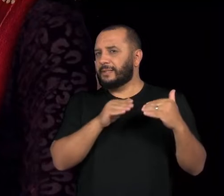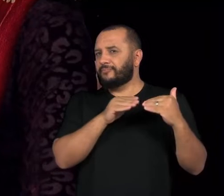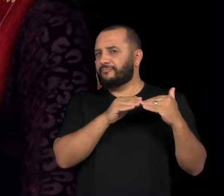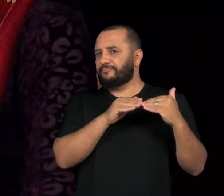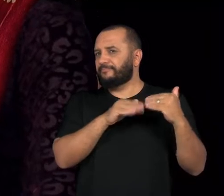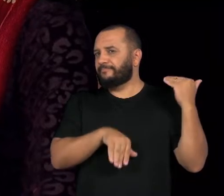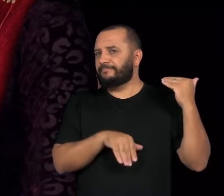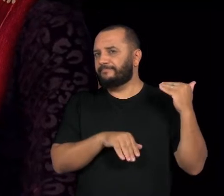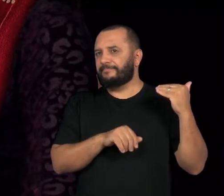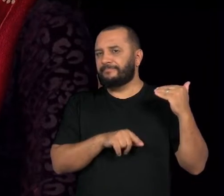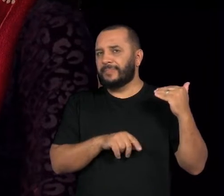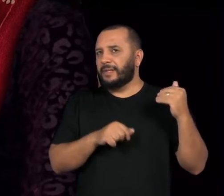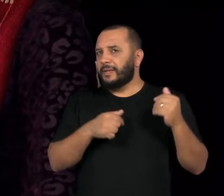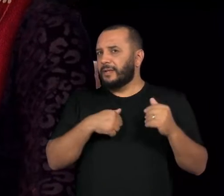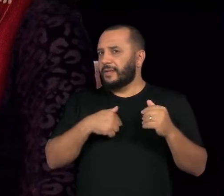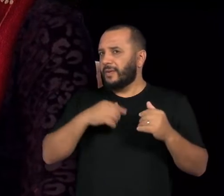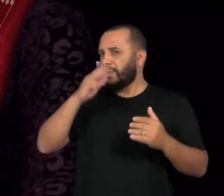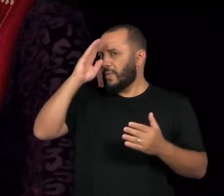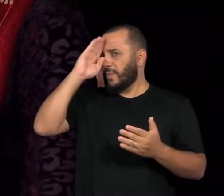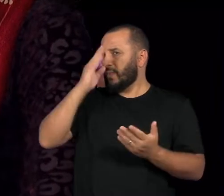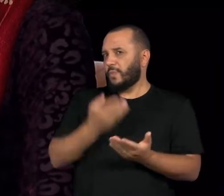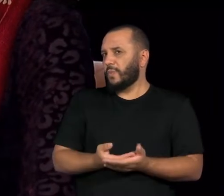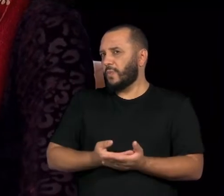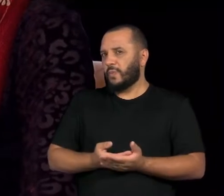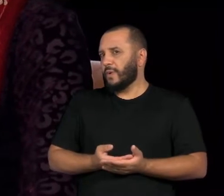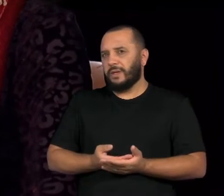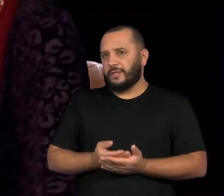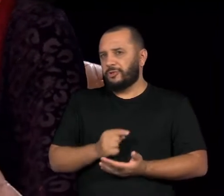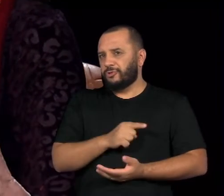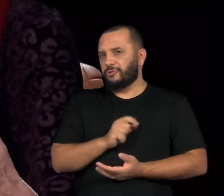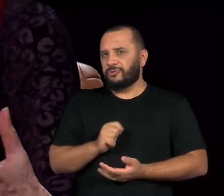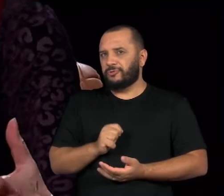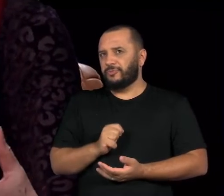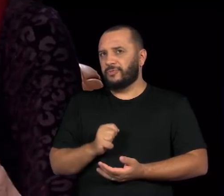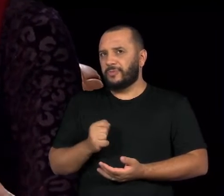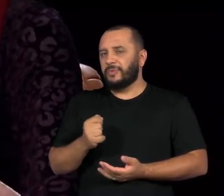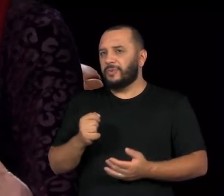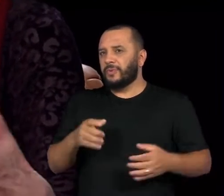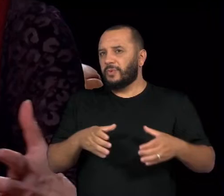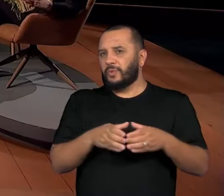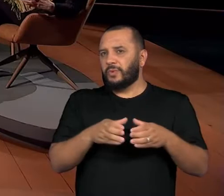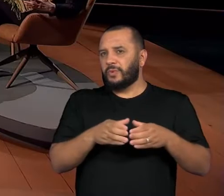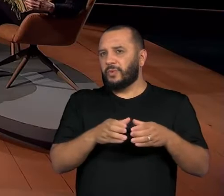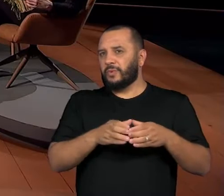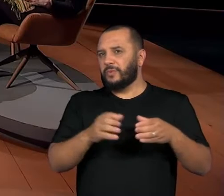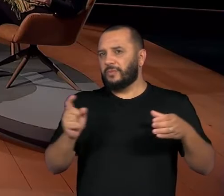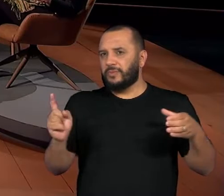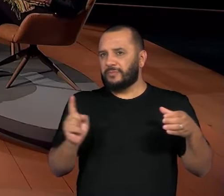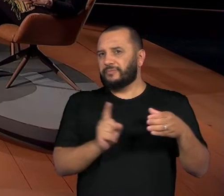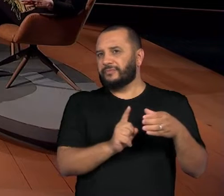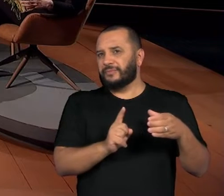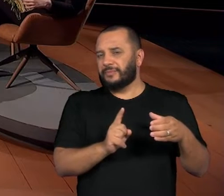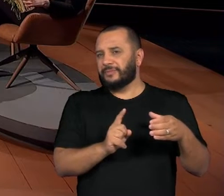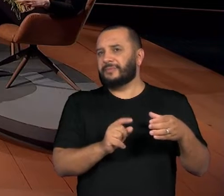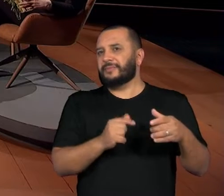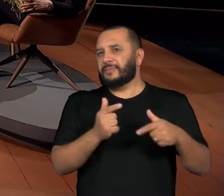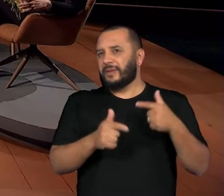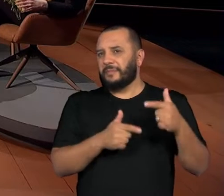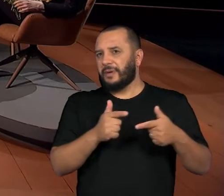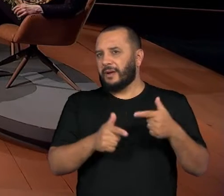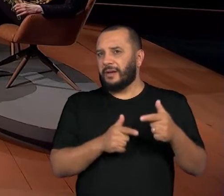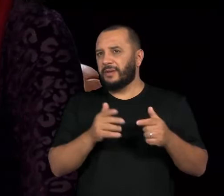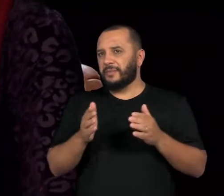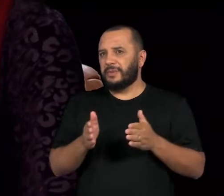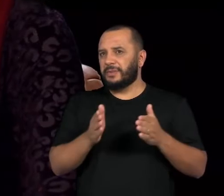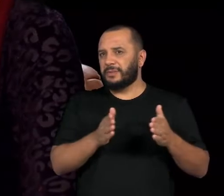estava acreditando mais, eu não estava me inserindo no processo de trabalho, de